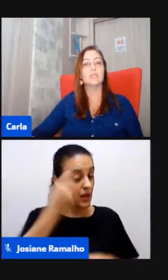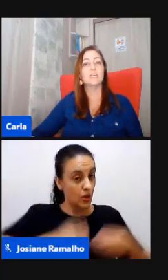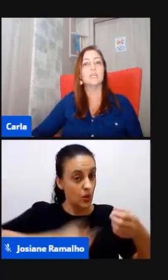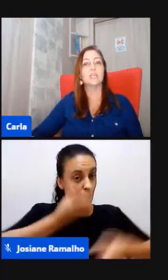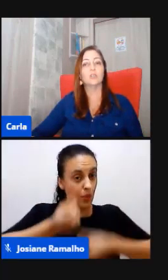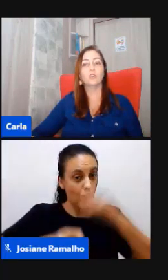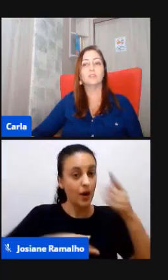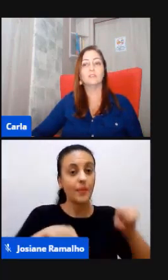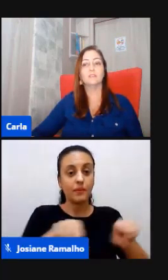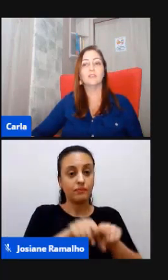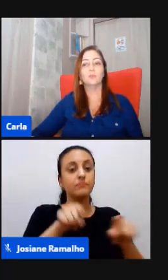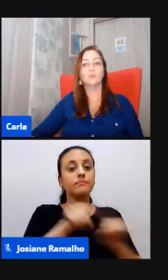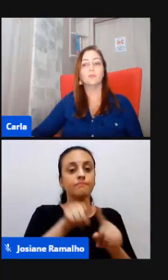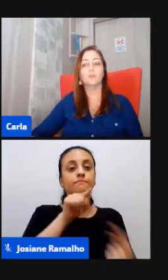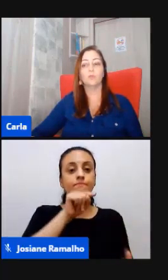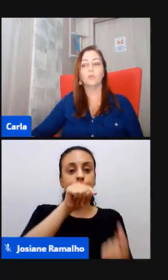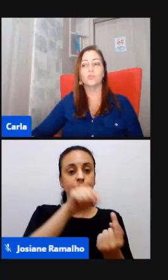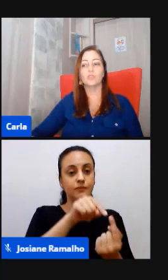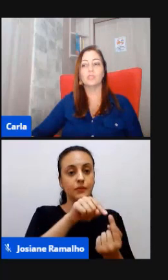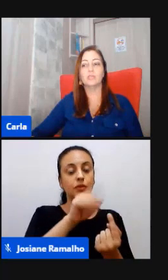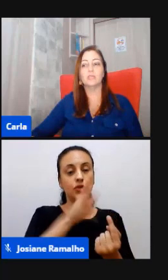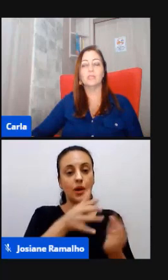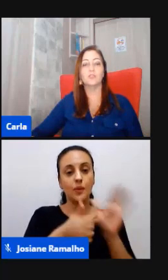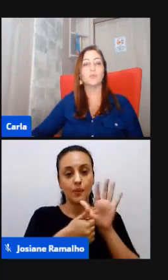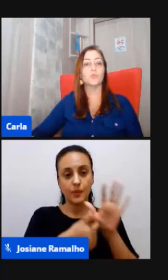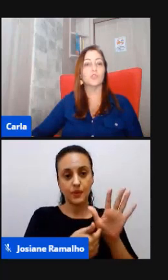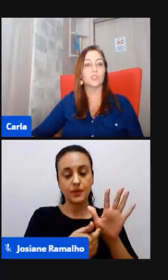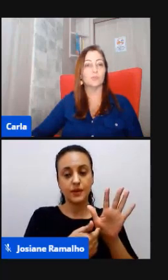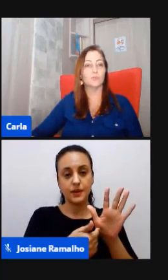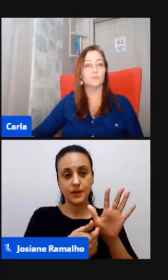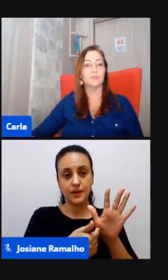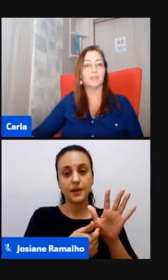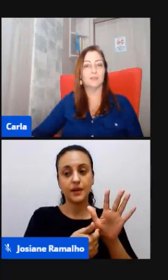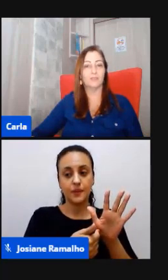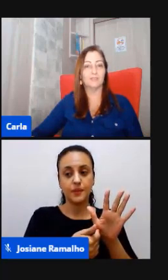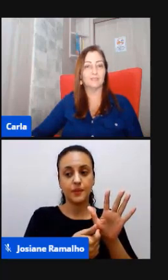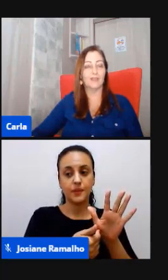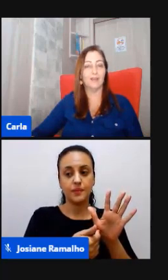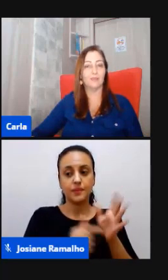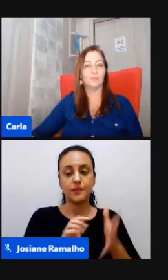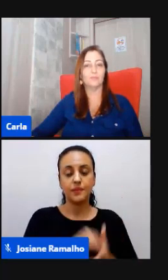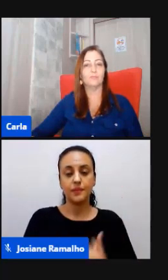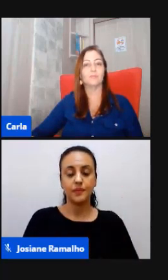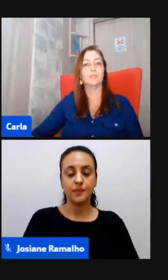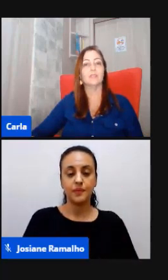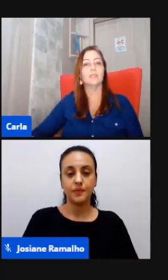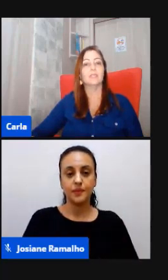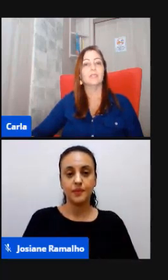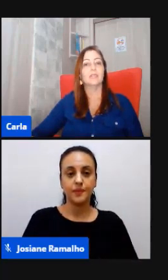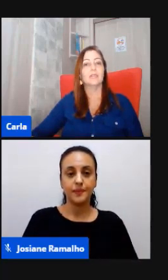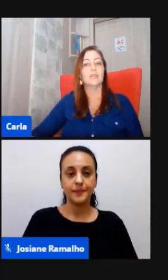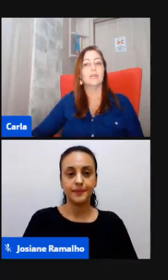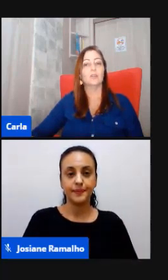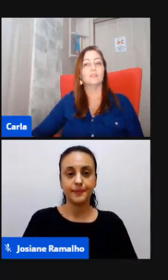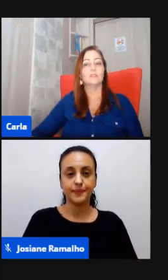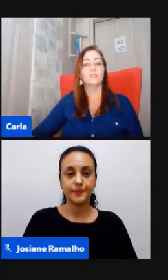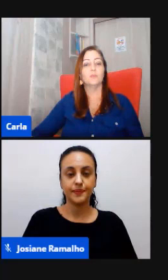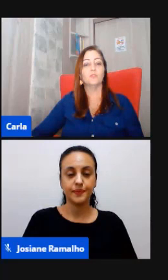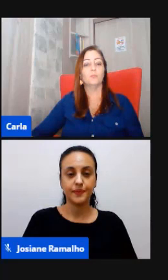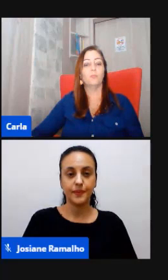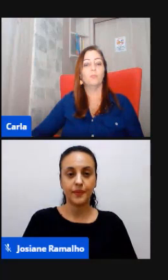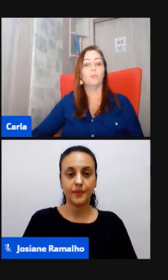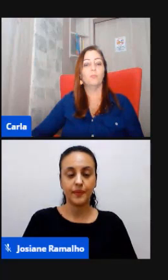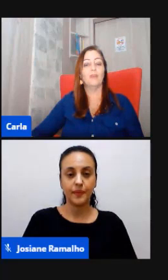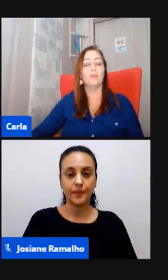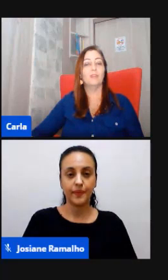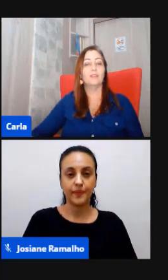objetivos que nós estamos hoje discutindo através dessa live. Nós